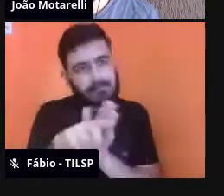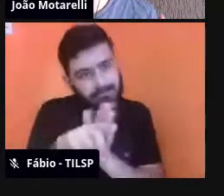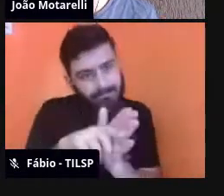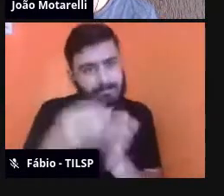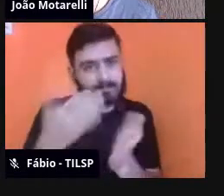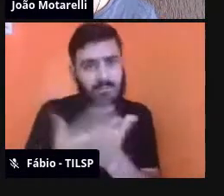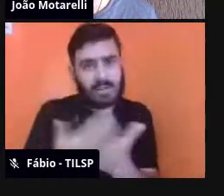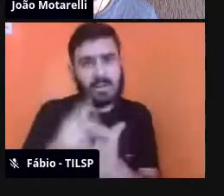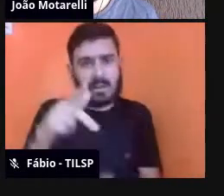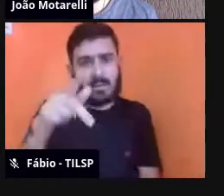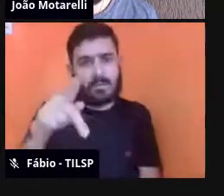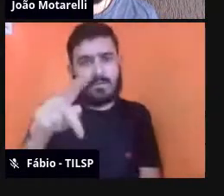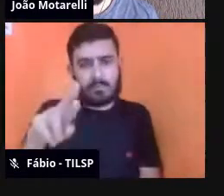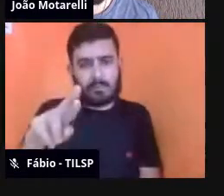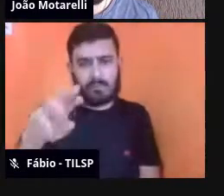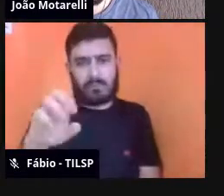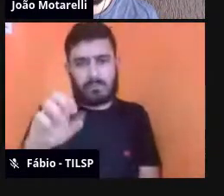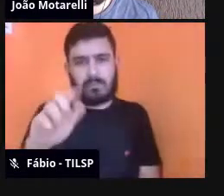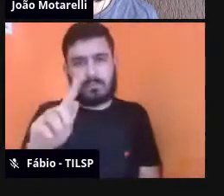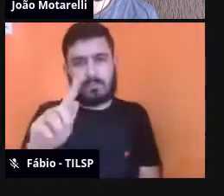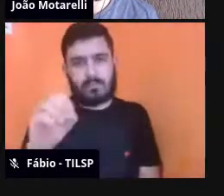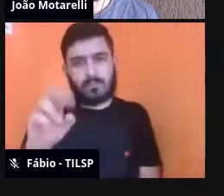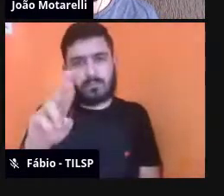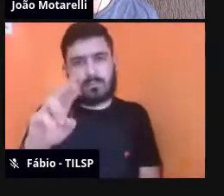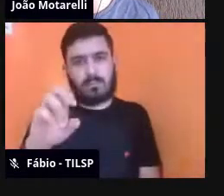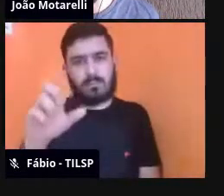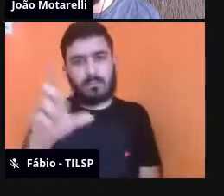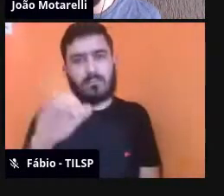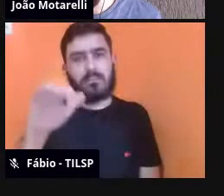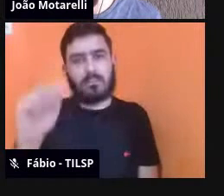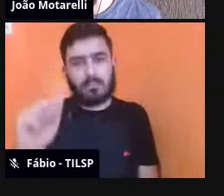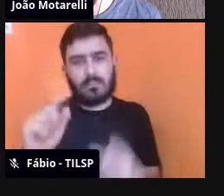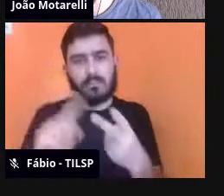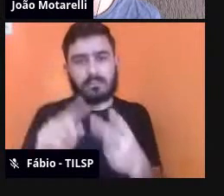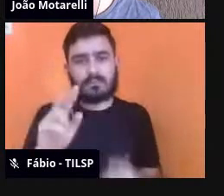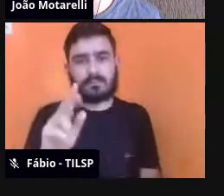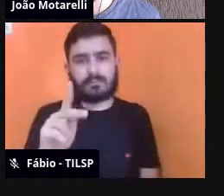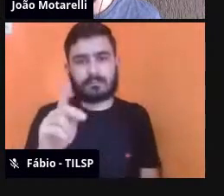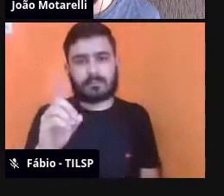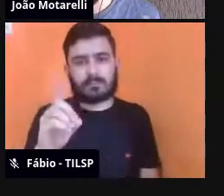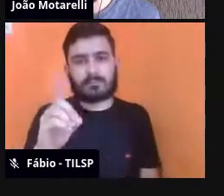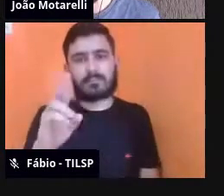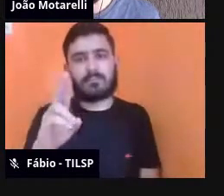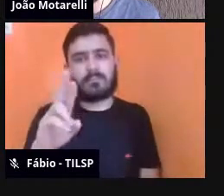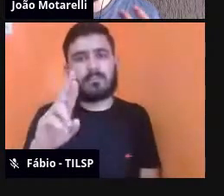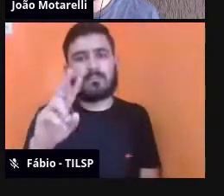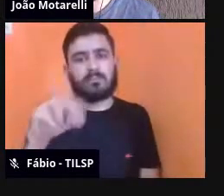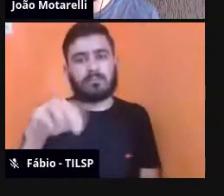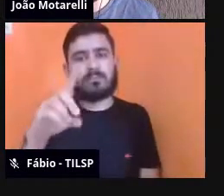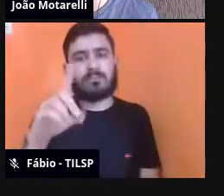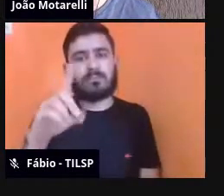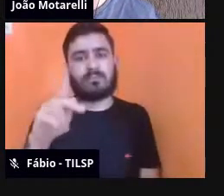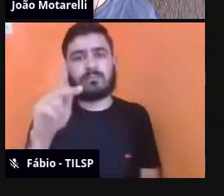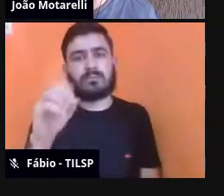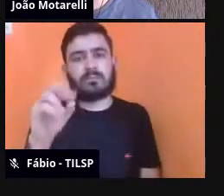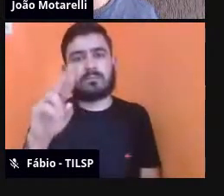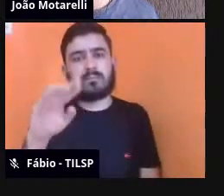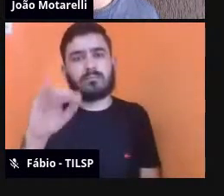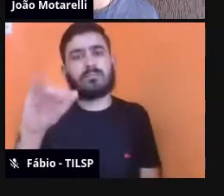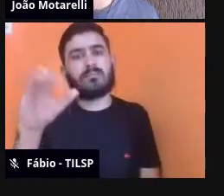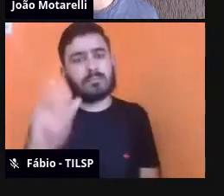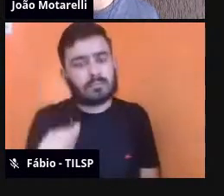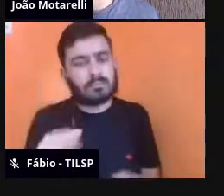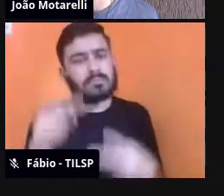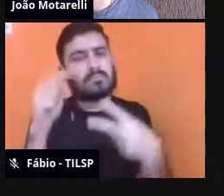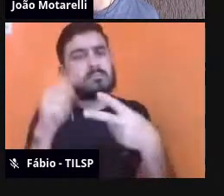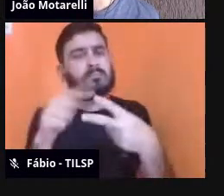drancorexia, diabulimia e ortorexia nervosa. A pré-gorexia é o medo excessivo e a perturbação de vivenciar o corpo e a alimentação